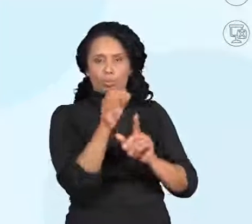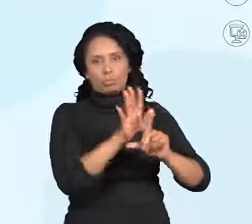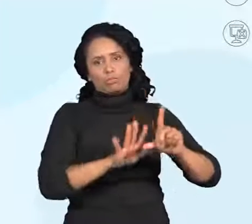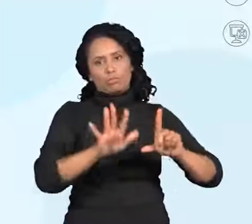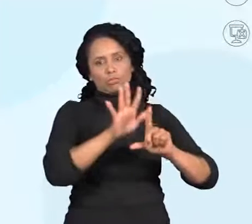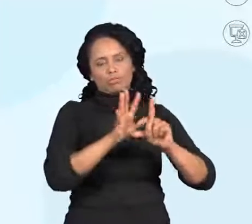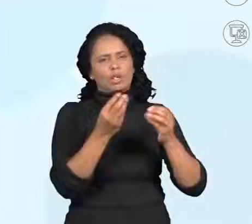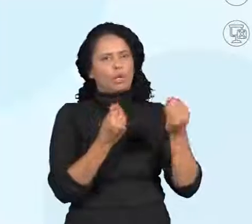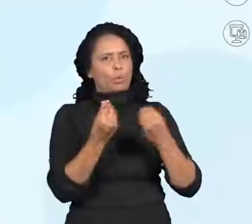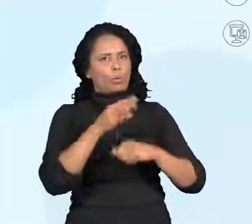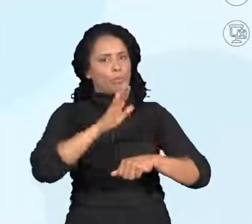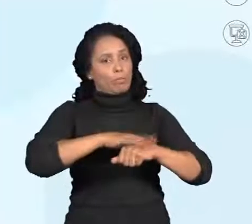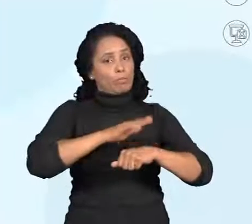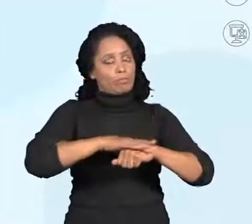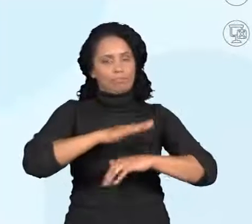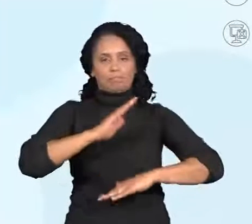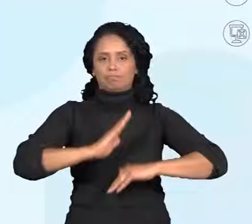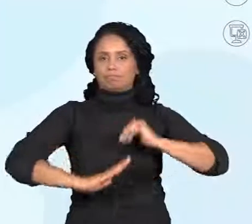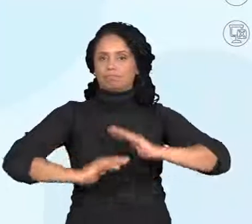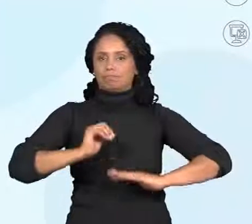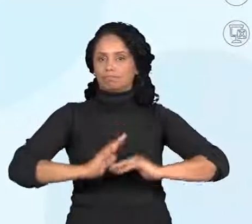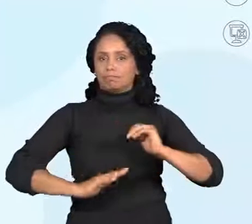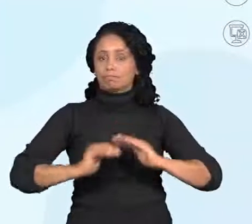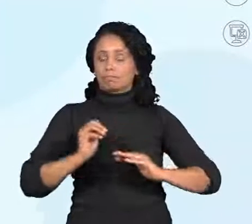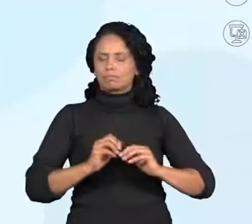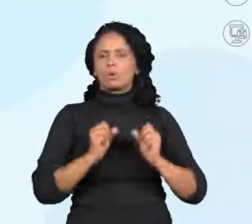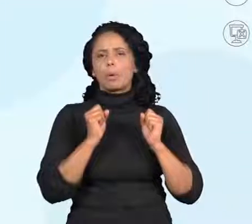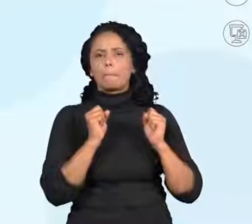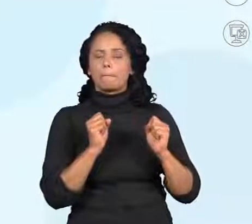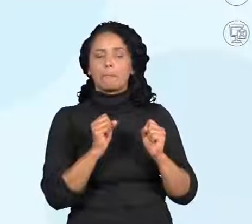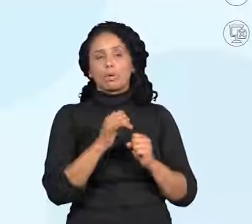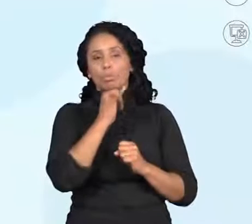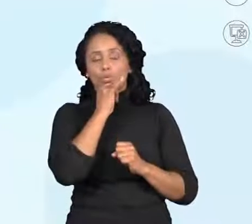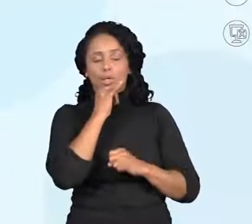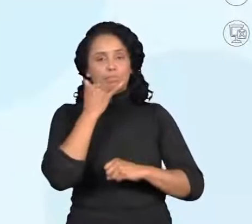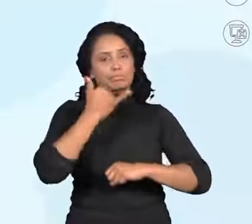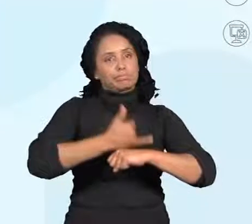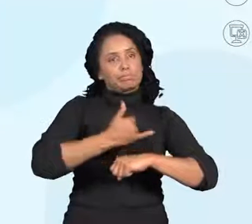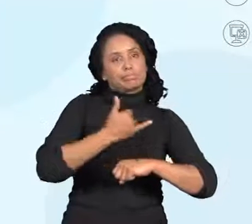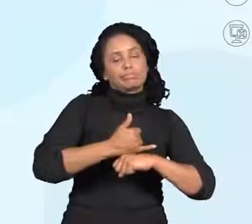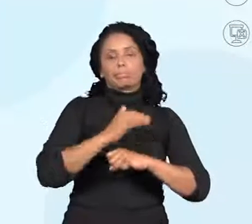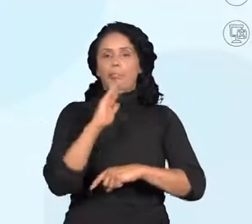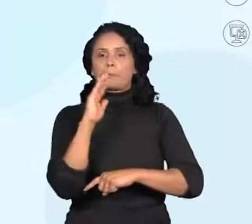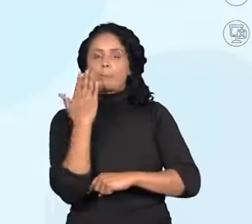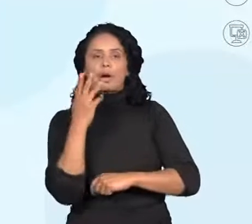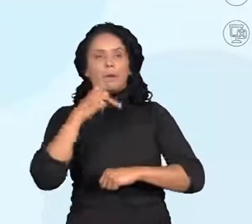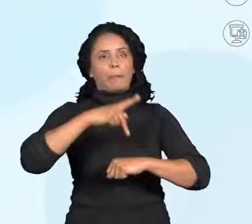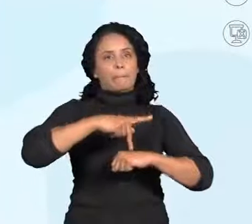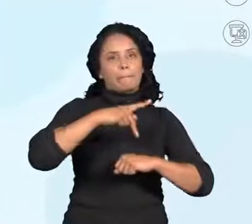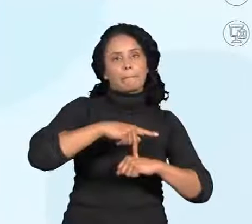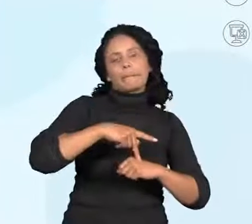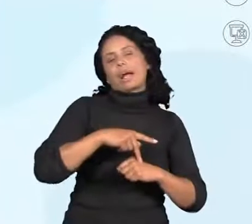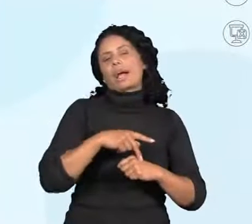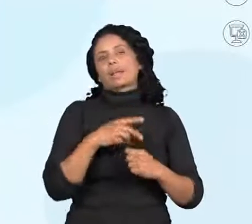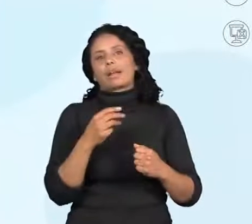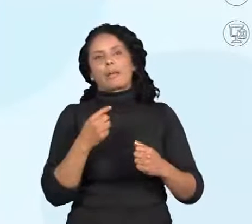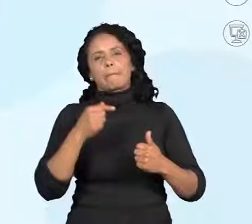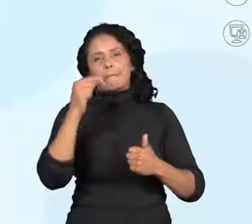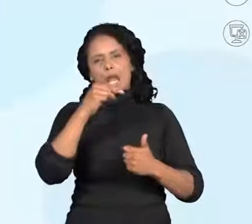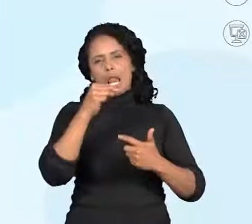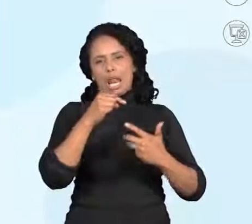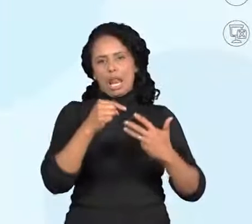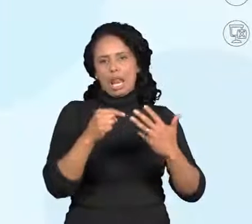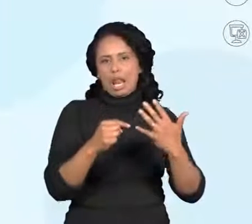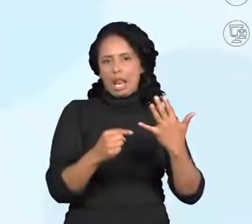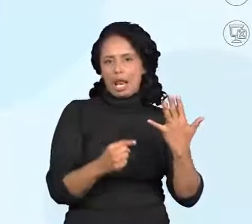matriz feita artesanalmente. Essa matriz pode ser de metal, madeira, pedra, linóleo, tela de